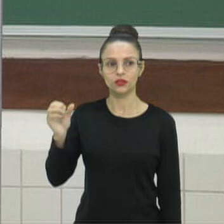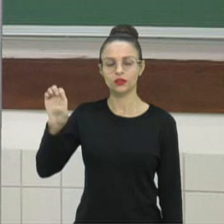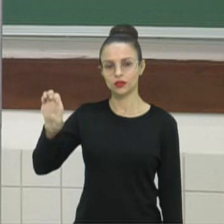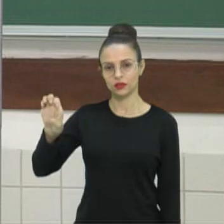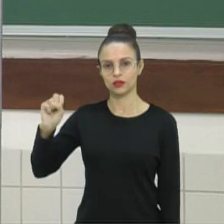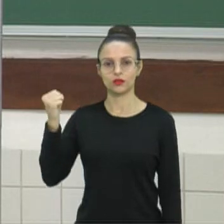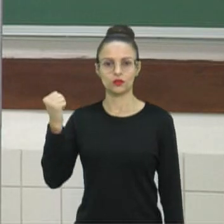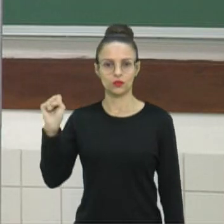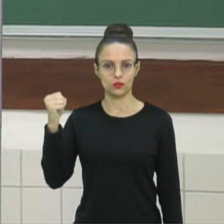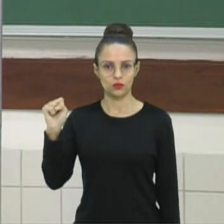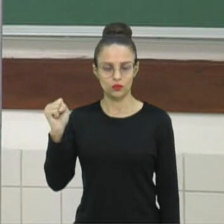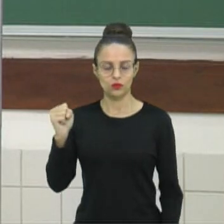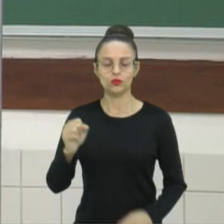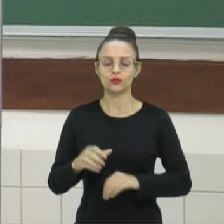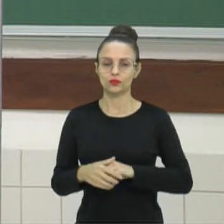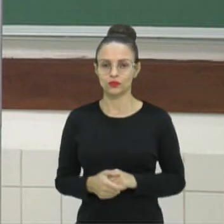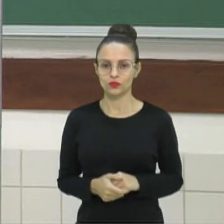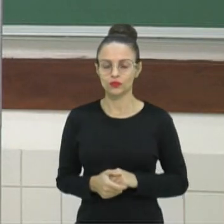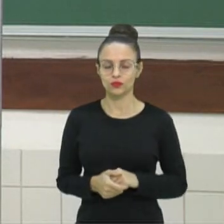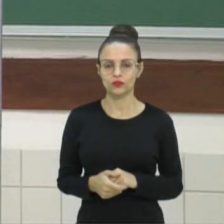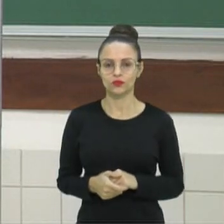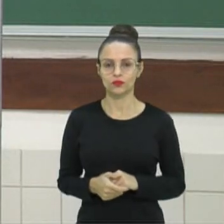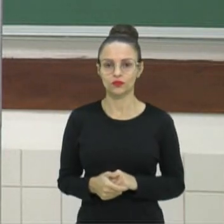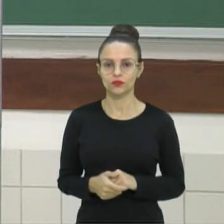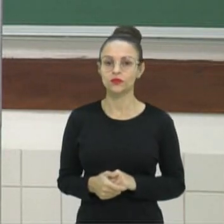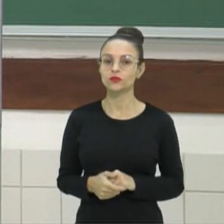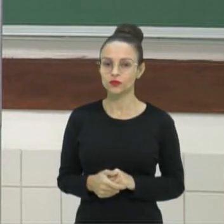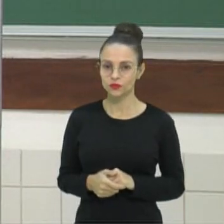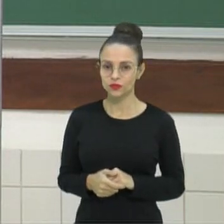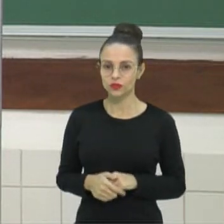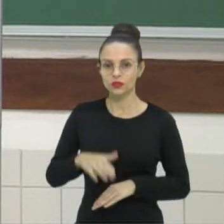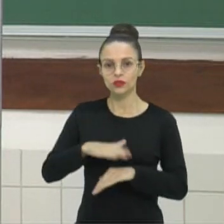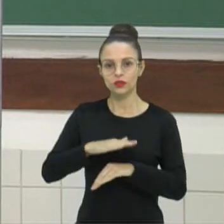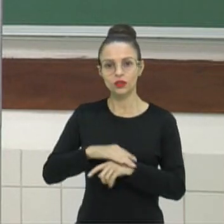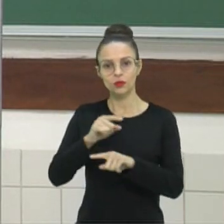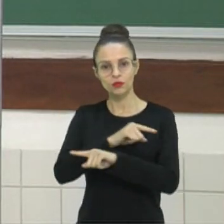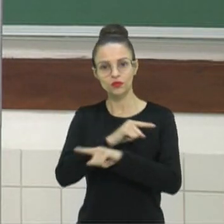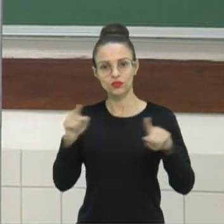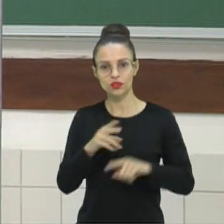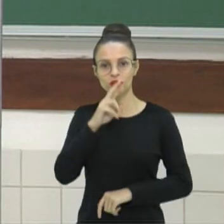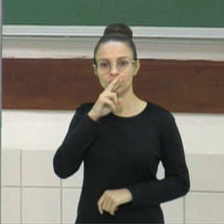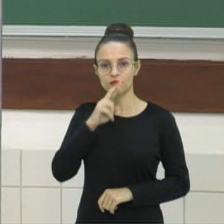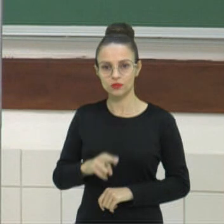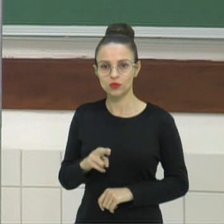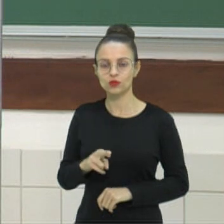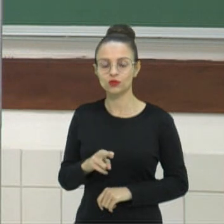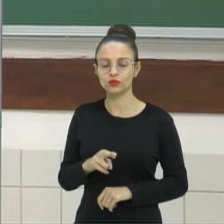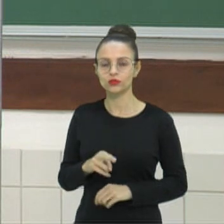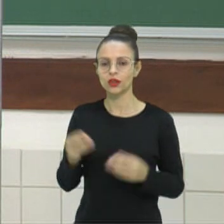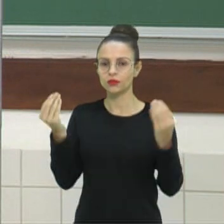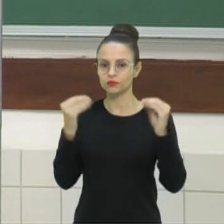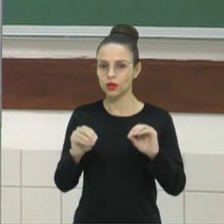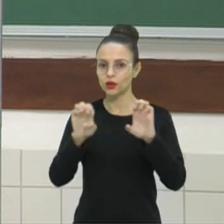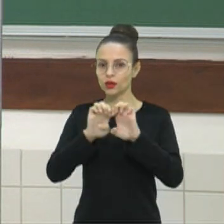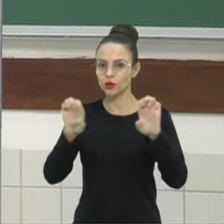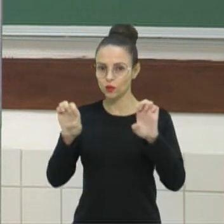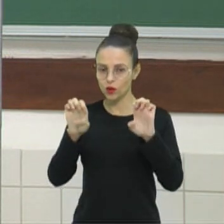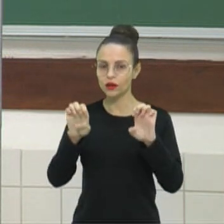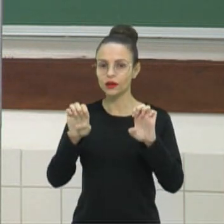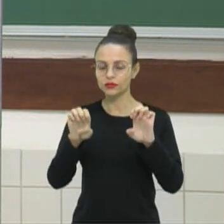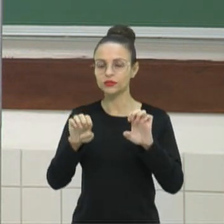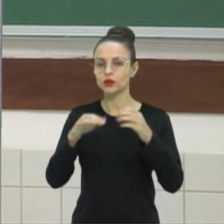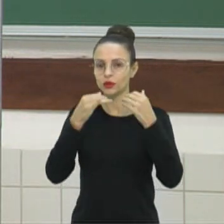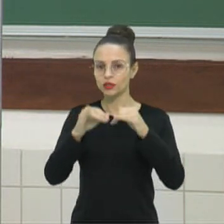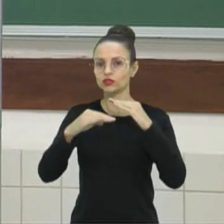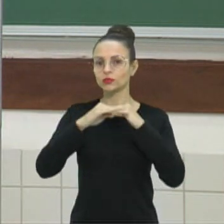por segundo. E item E, 8 metros por segundo. Eu vou dar um tempinho para vocês. Aplica a equação da conservação de energia